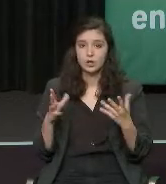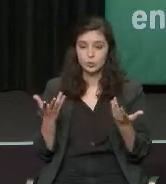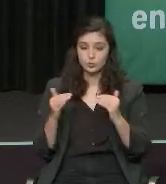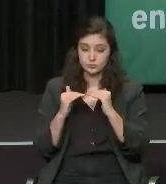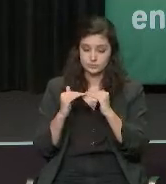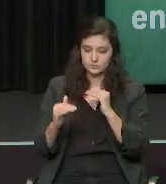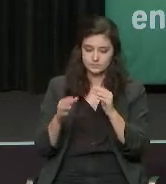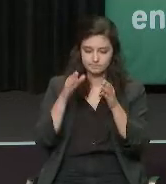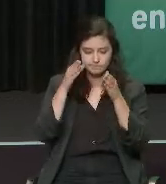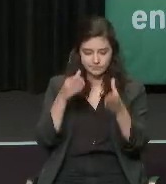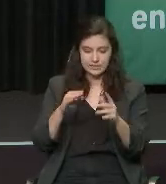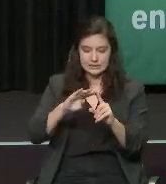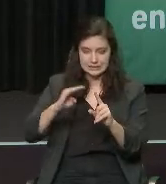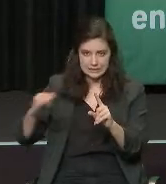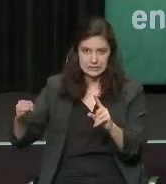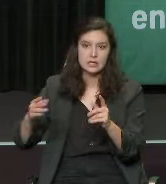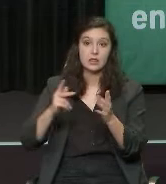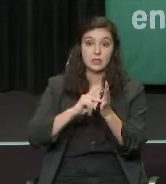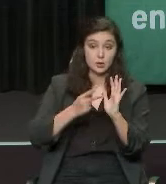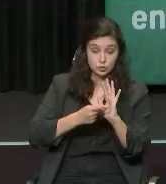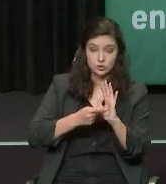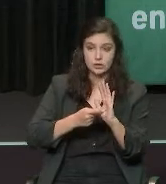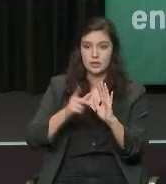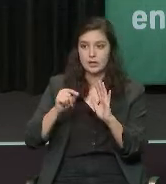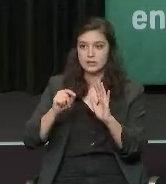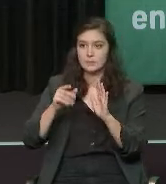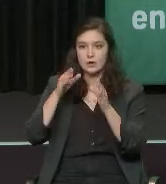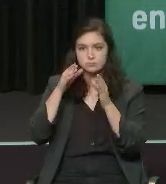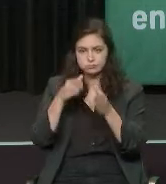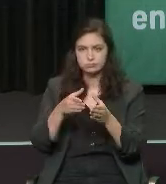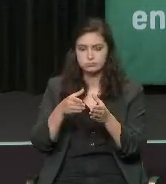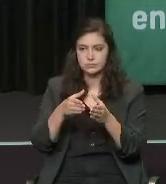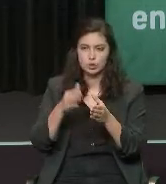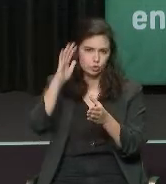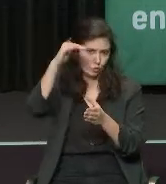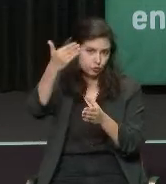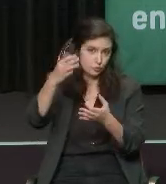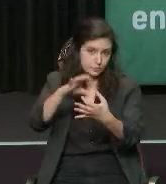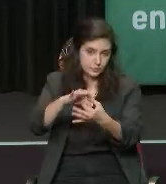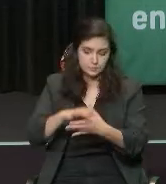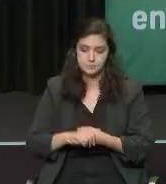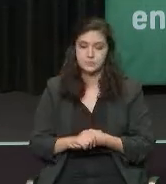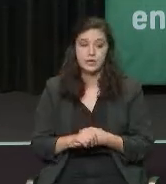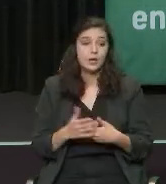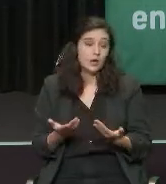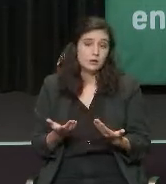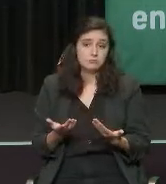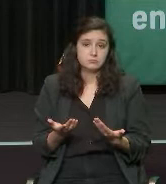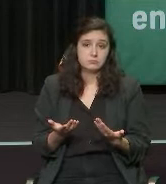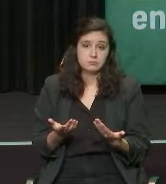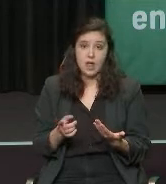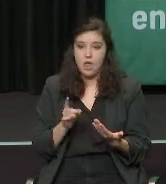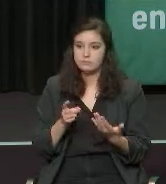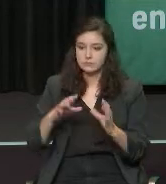sustentabilidade. Quando falamos em sustentabilidade, falamos em ciência, tecnologia e também futuro.